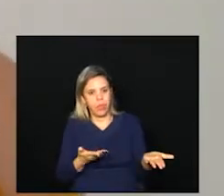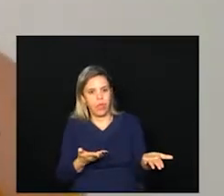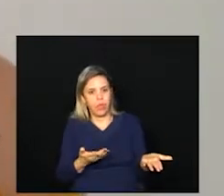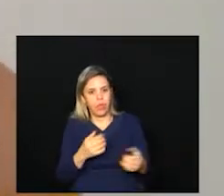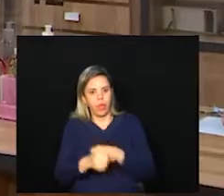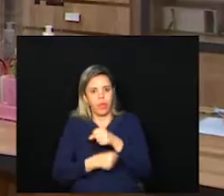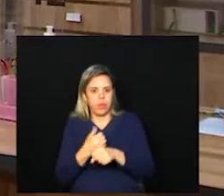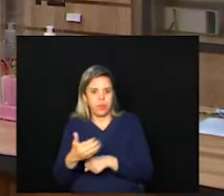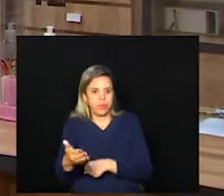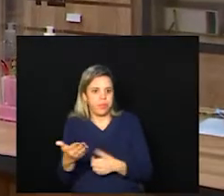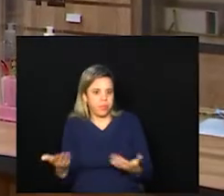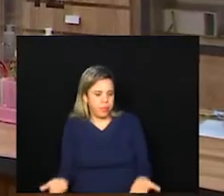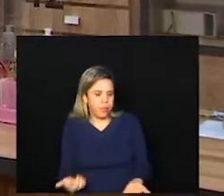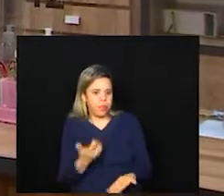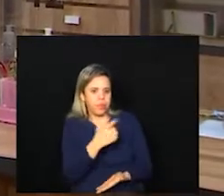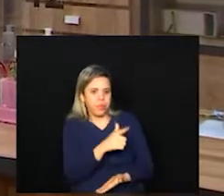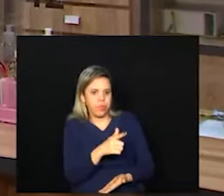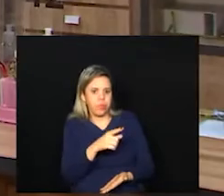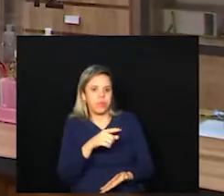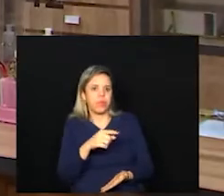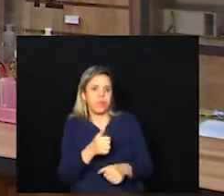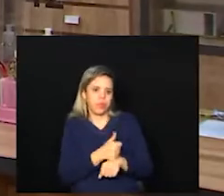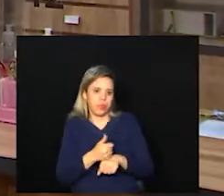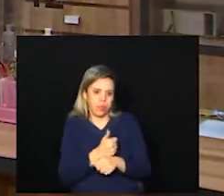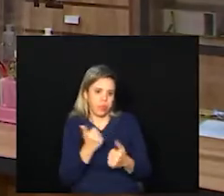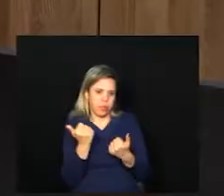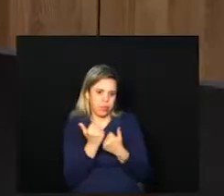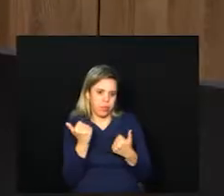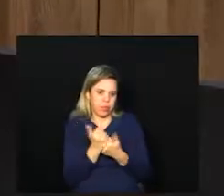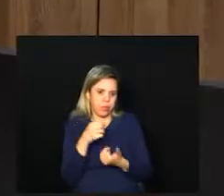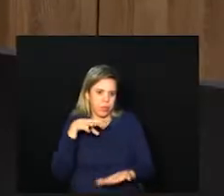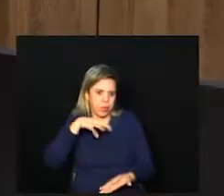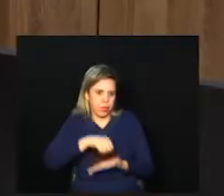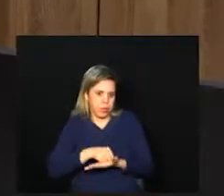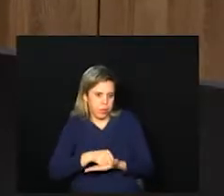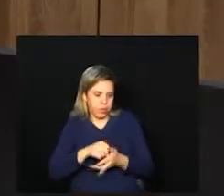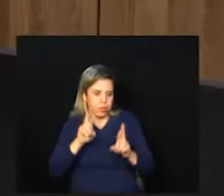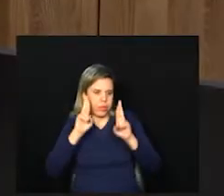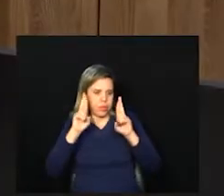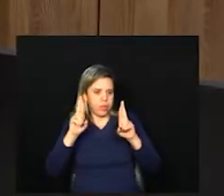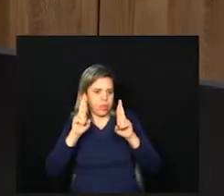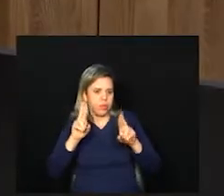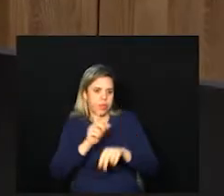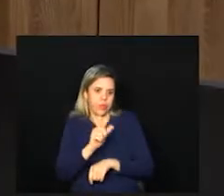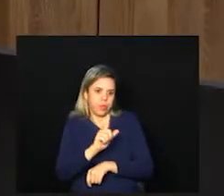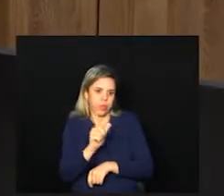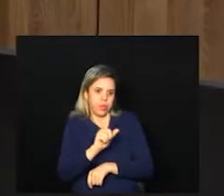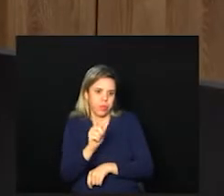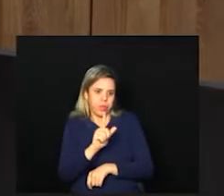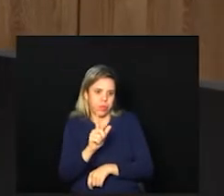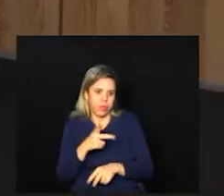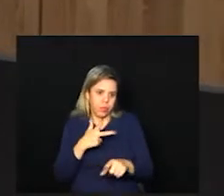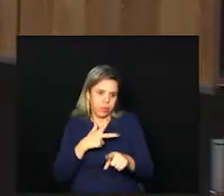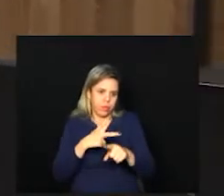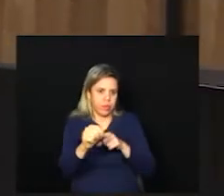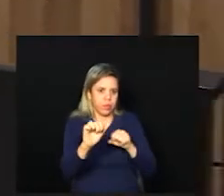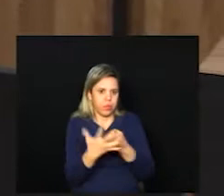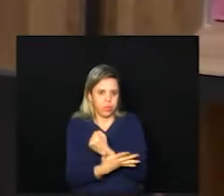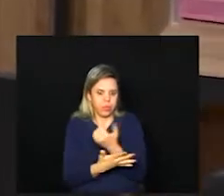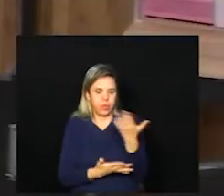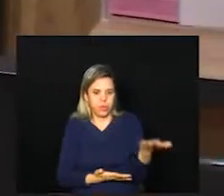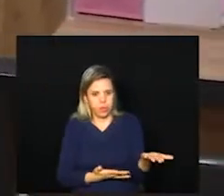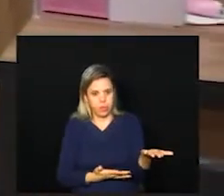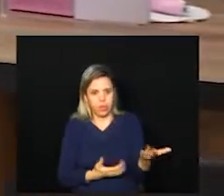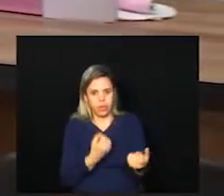no ano que vem. Para a oficial substituta do cartório, a esperança, é claro, é de superar a pandemia.